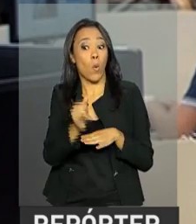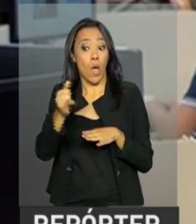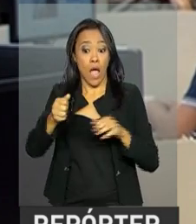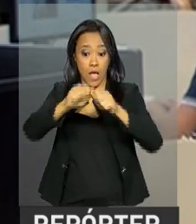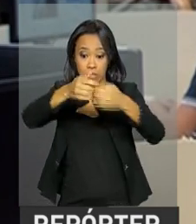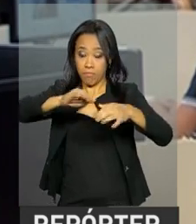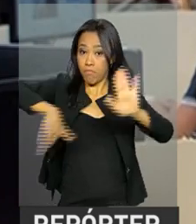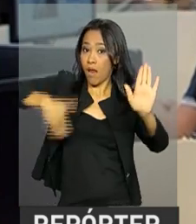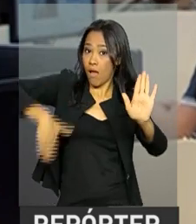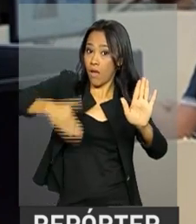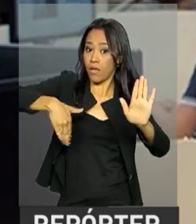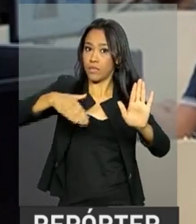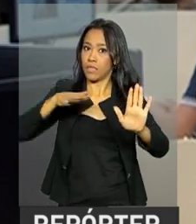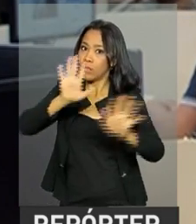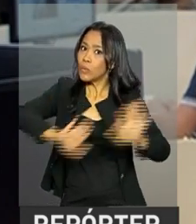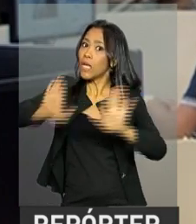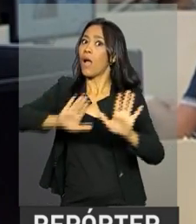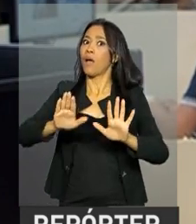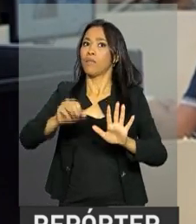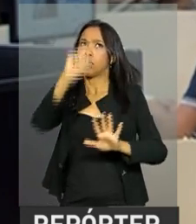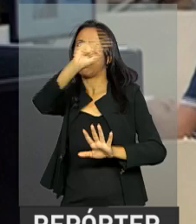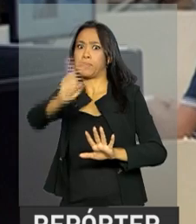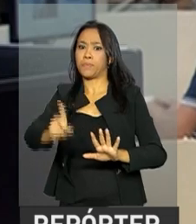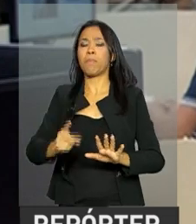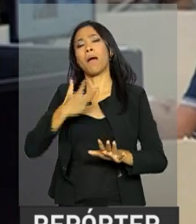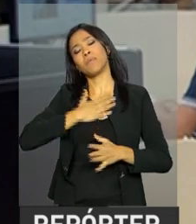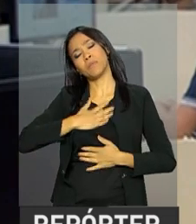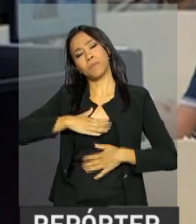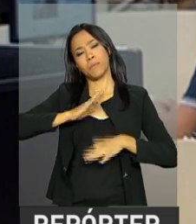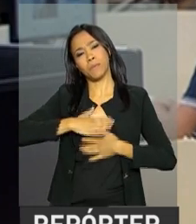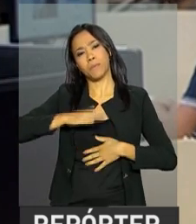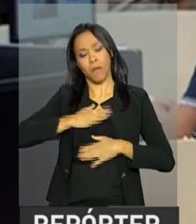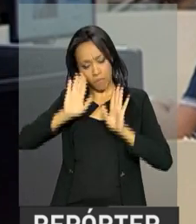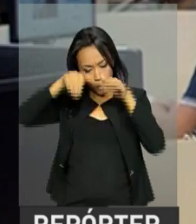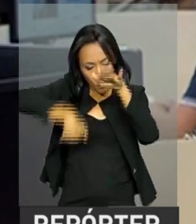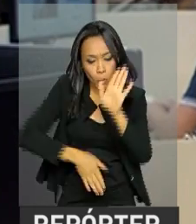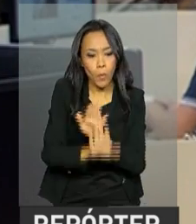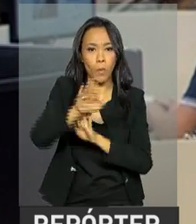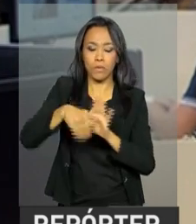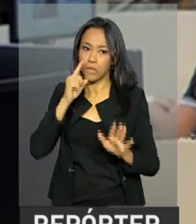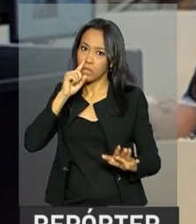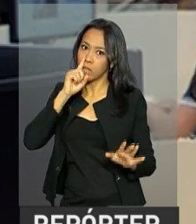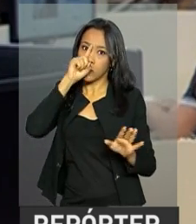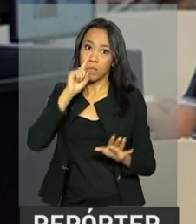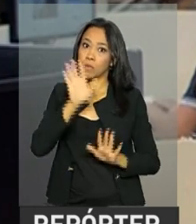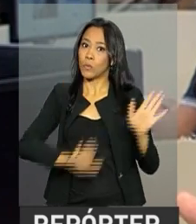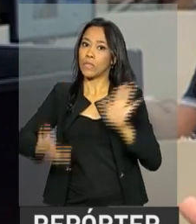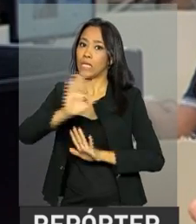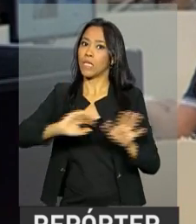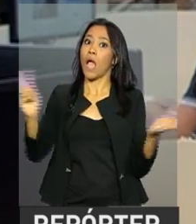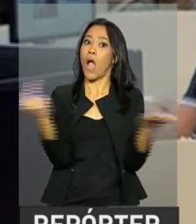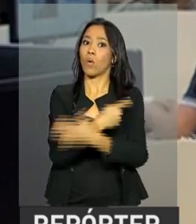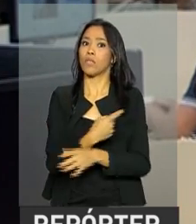descampados e vulneráveis a raios mas lá o baía Relaxa acaba se expondo a tempestades e pode ser vítima de um acidente como o que